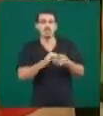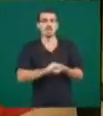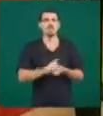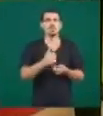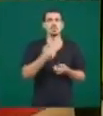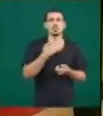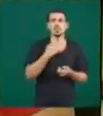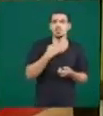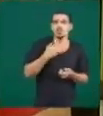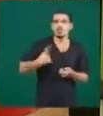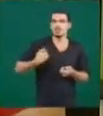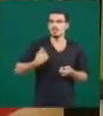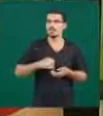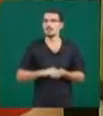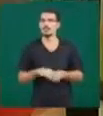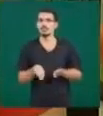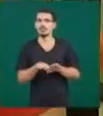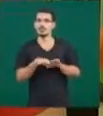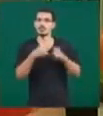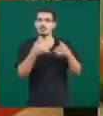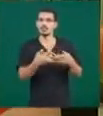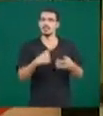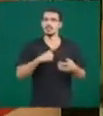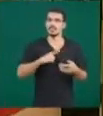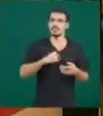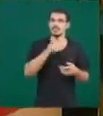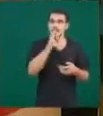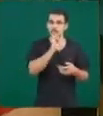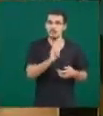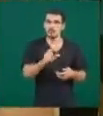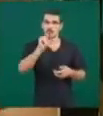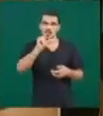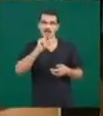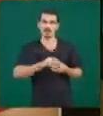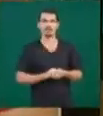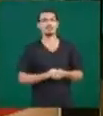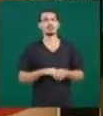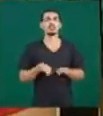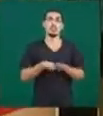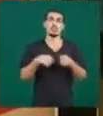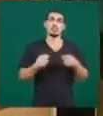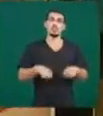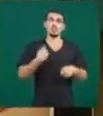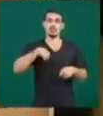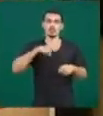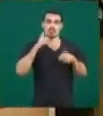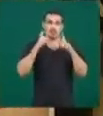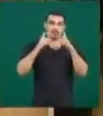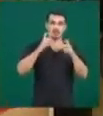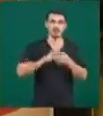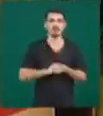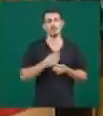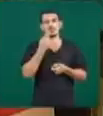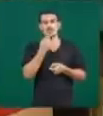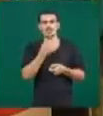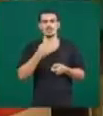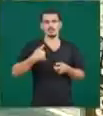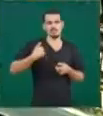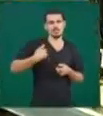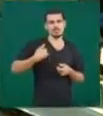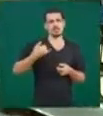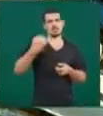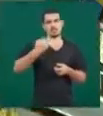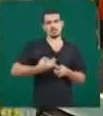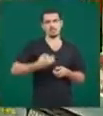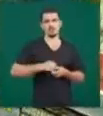adequado, também comunica para o cliente se usa pilha ou não. Então a gente tem essa preocupação, sempre indicar a idade adequada.